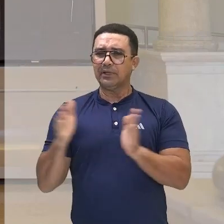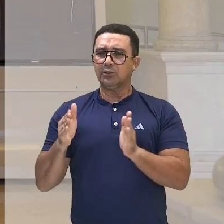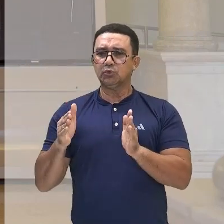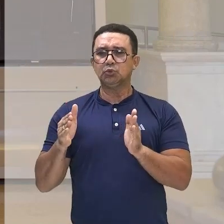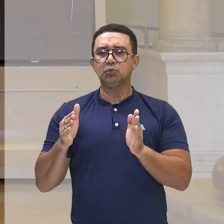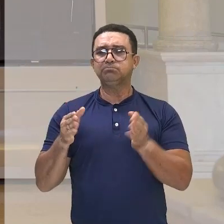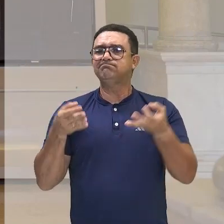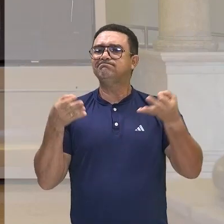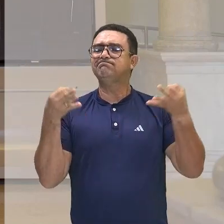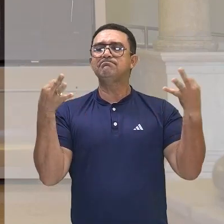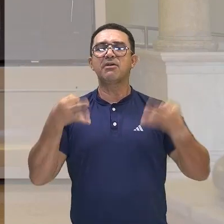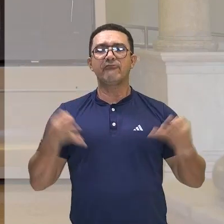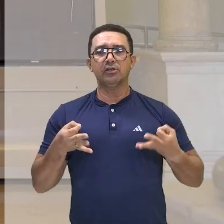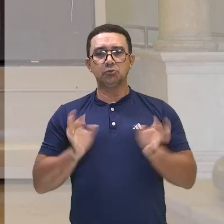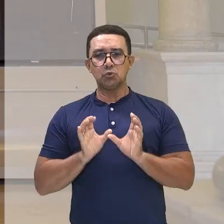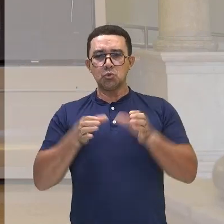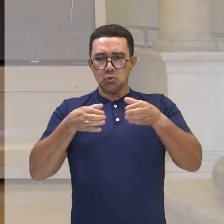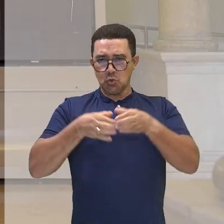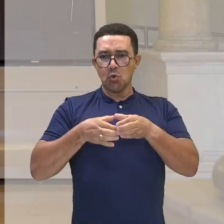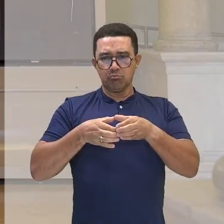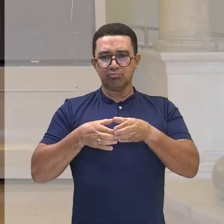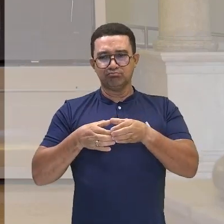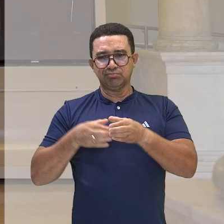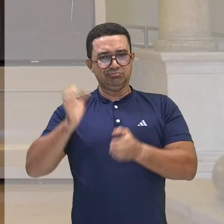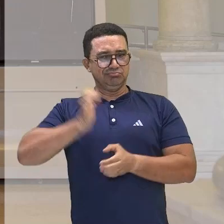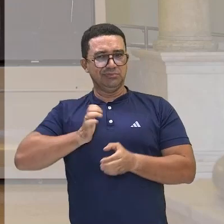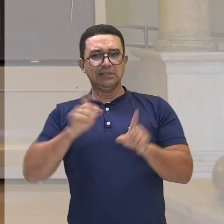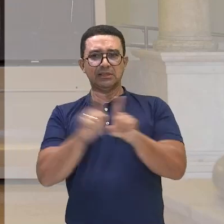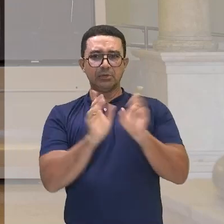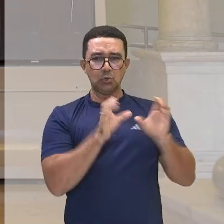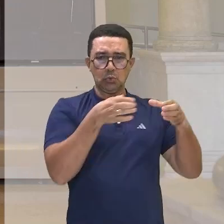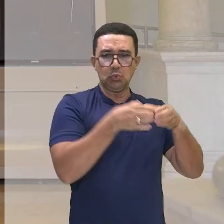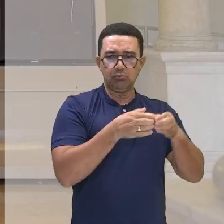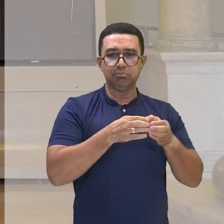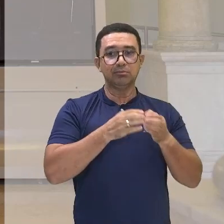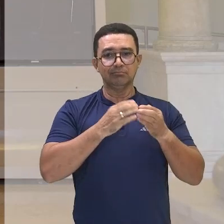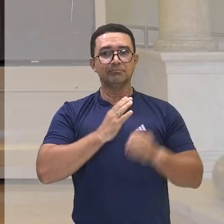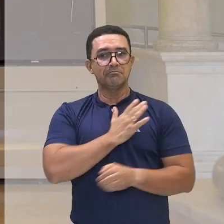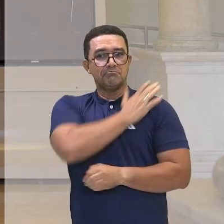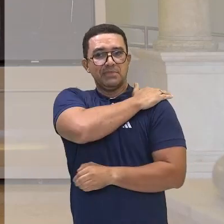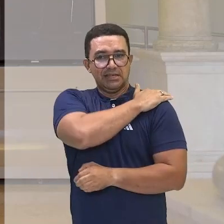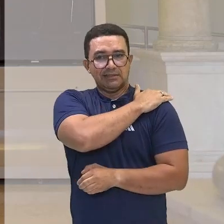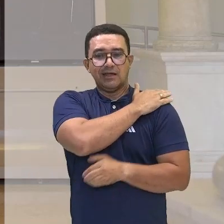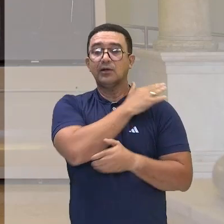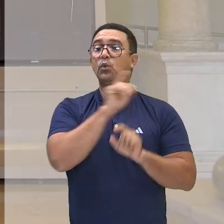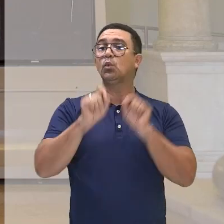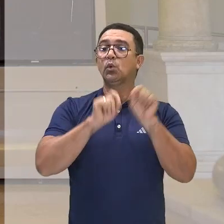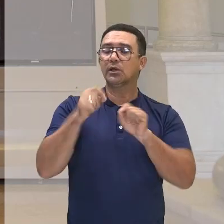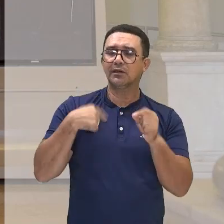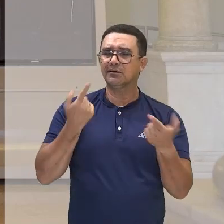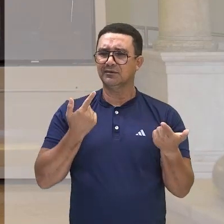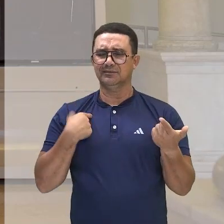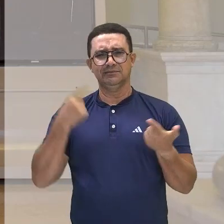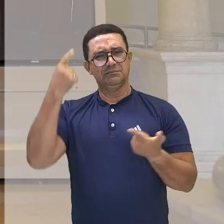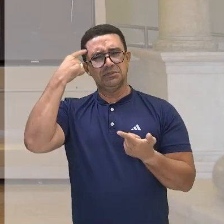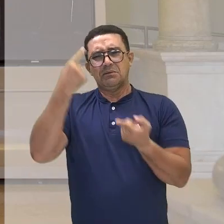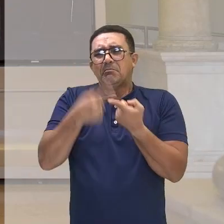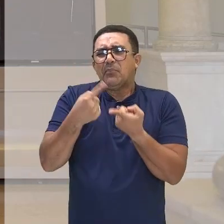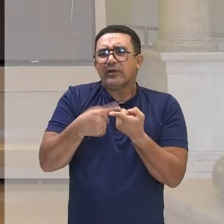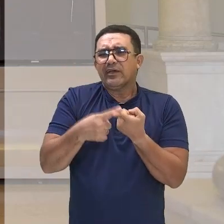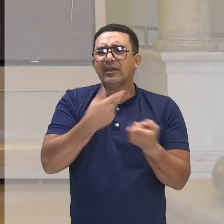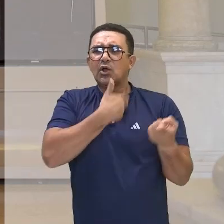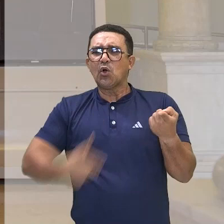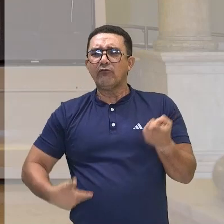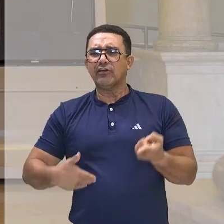para que elites urbanas e grupos militares, né, questionassem o poder imperial